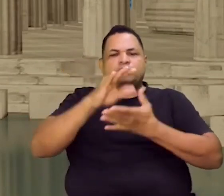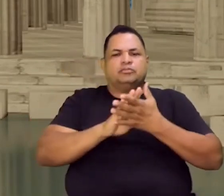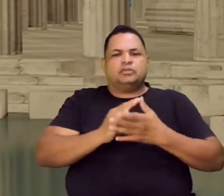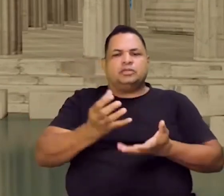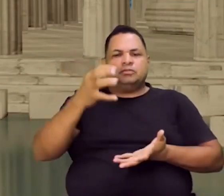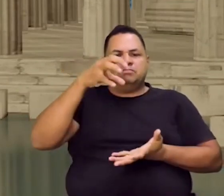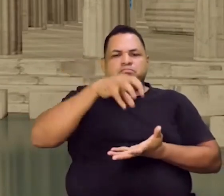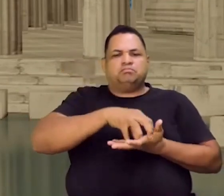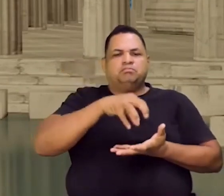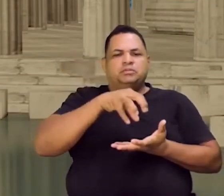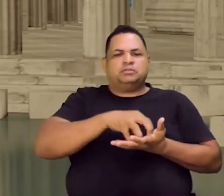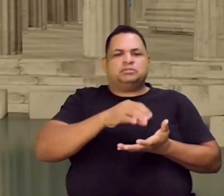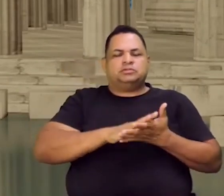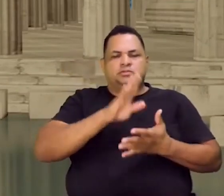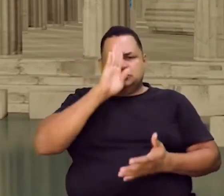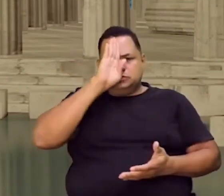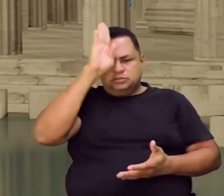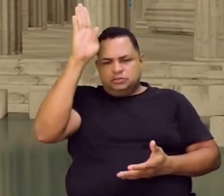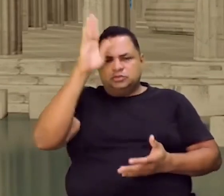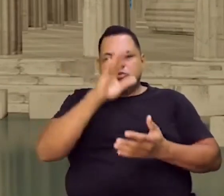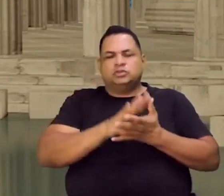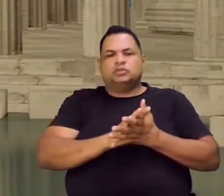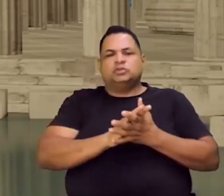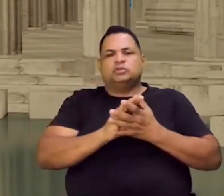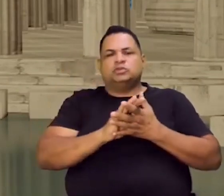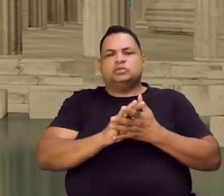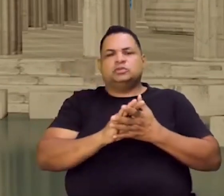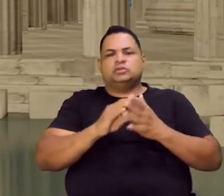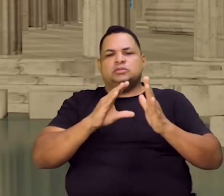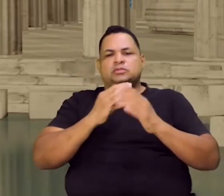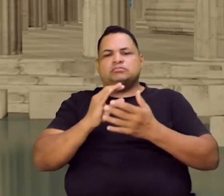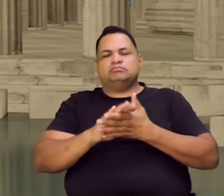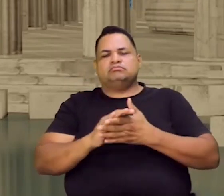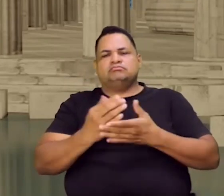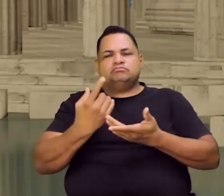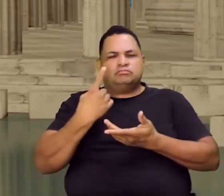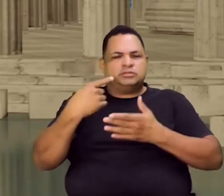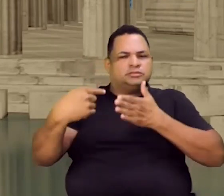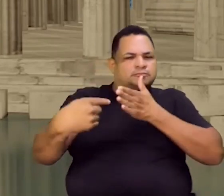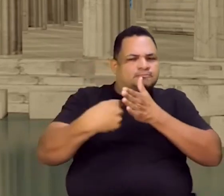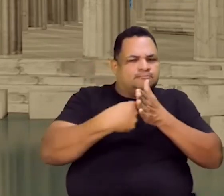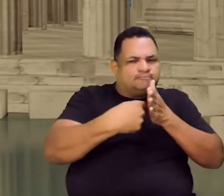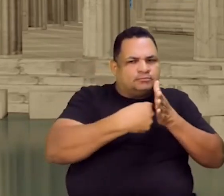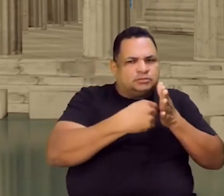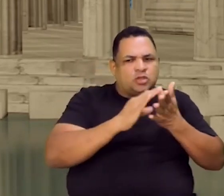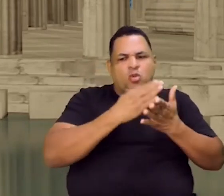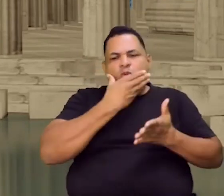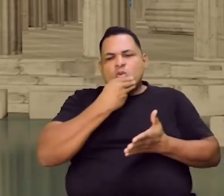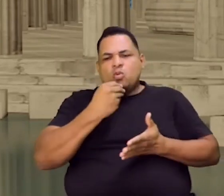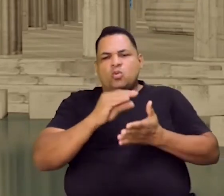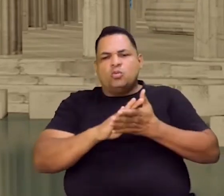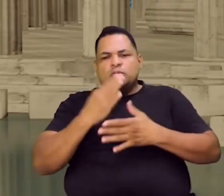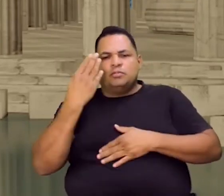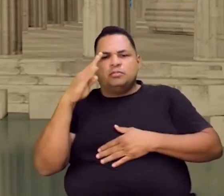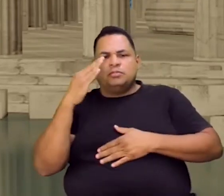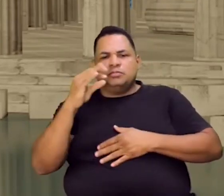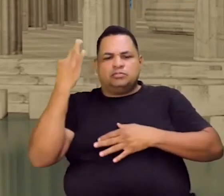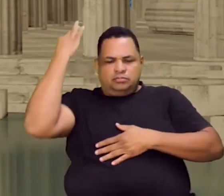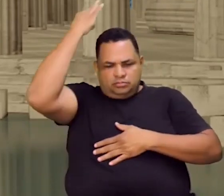Assim, começar a analisar o ser humano como um todo, biologicamente, espiritualmente,